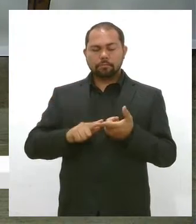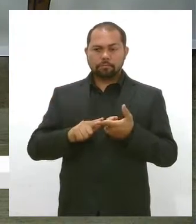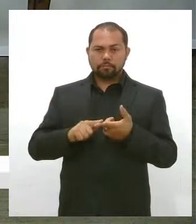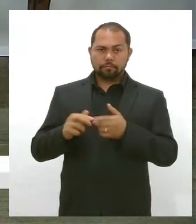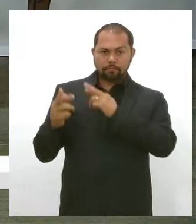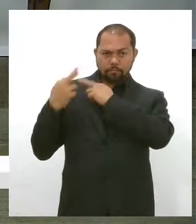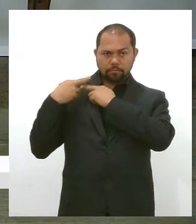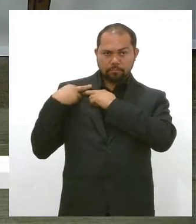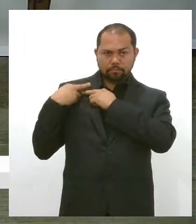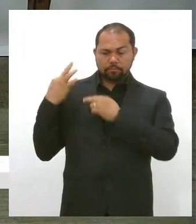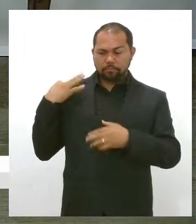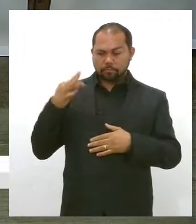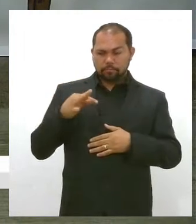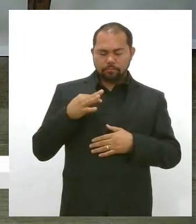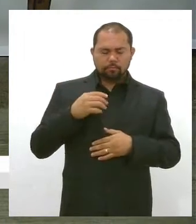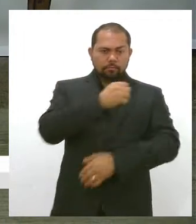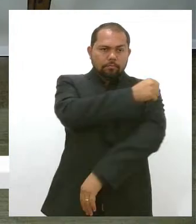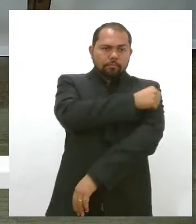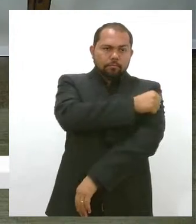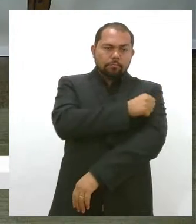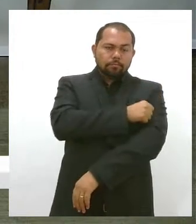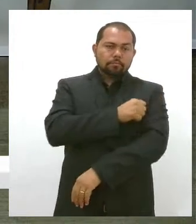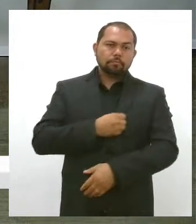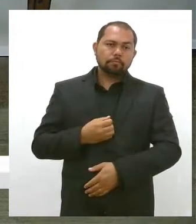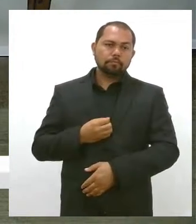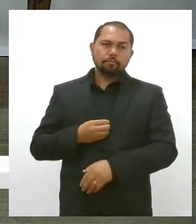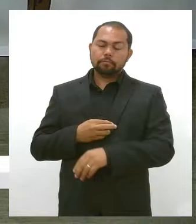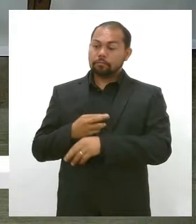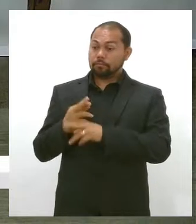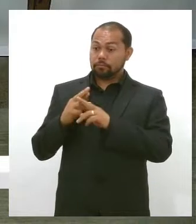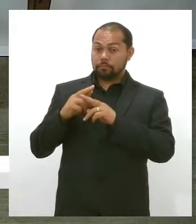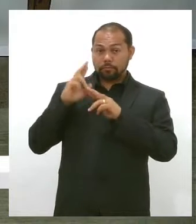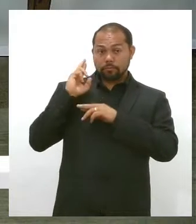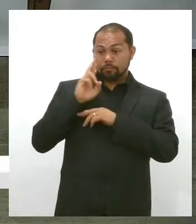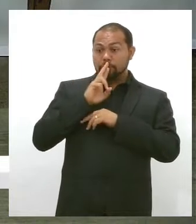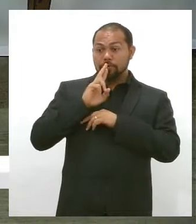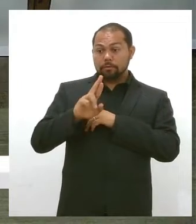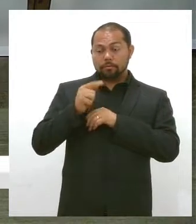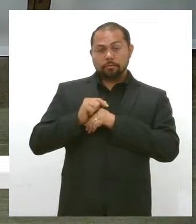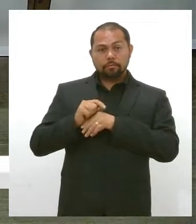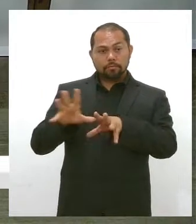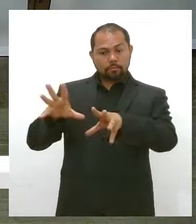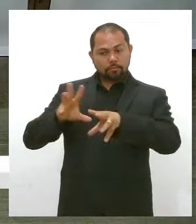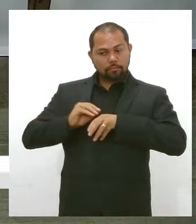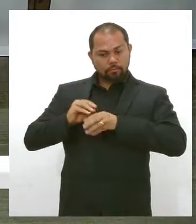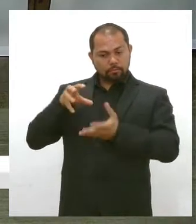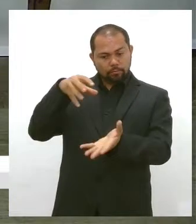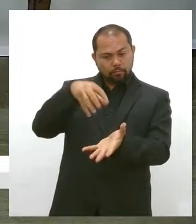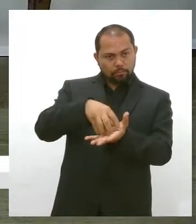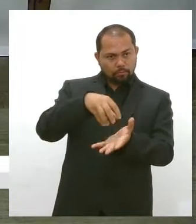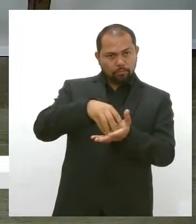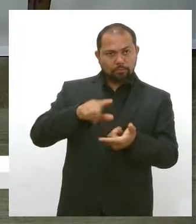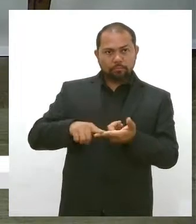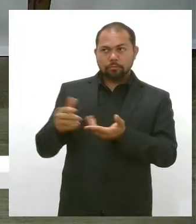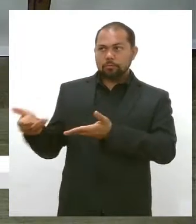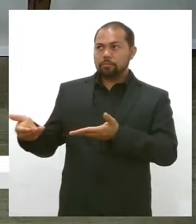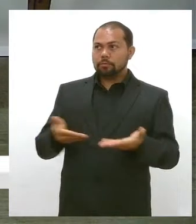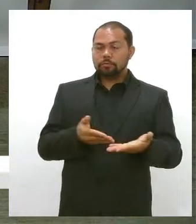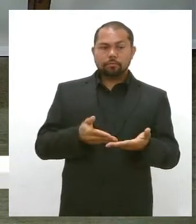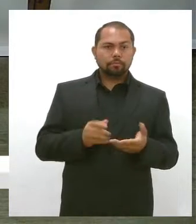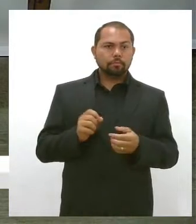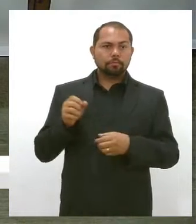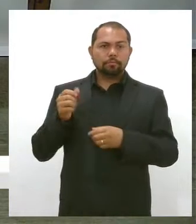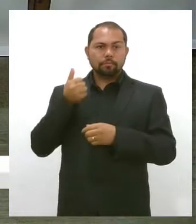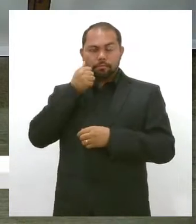responde pela gerência assistencial do centro. Seja muito bem-vinda ao Elas no Comando, Zaira.